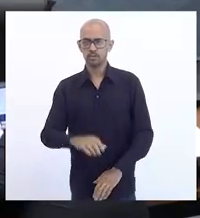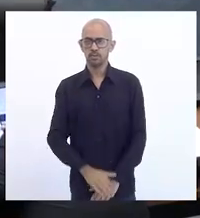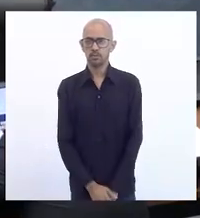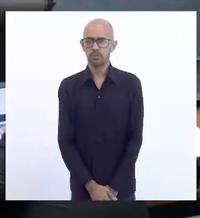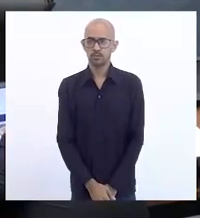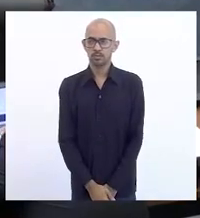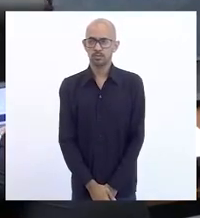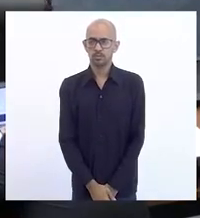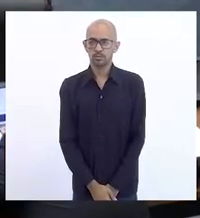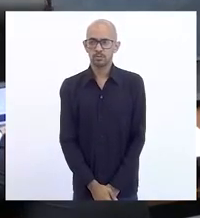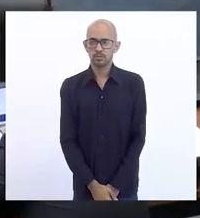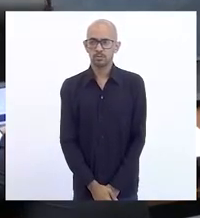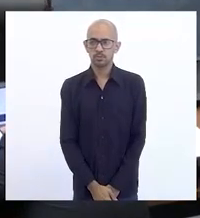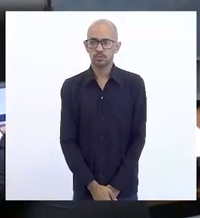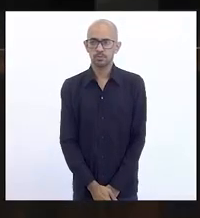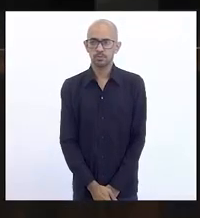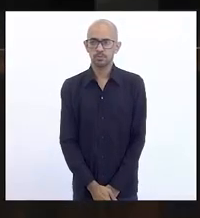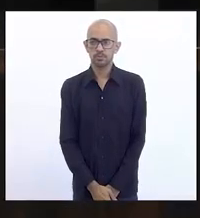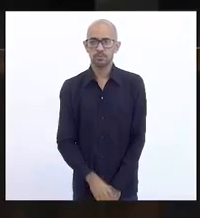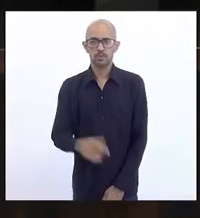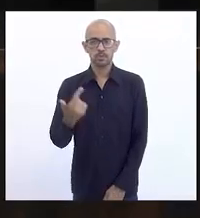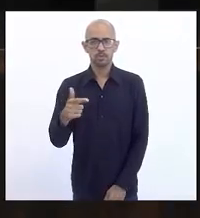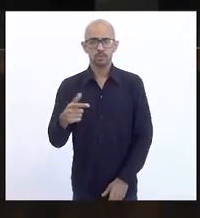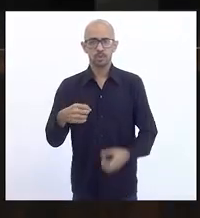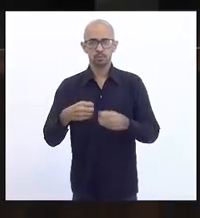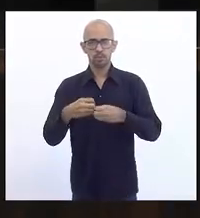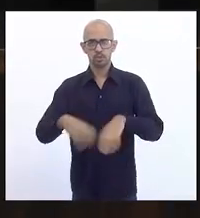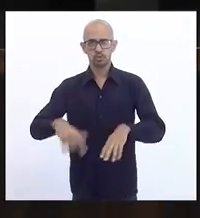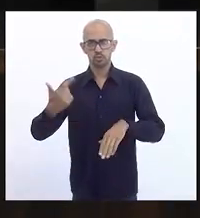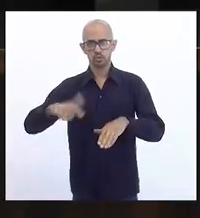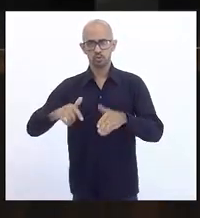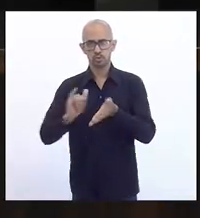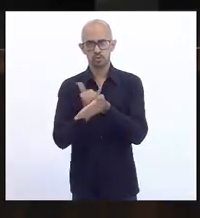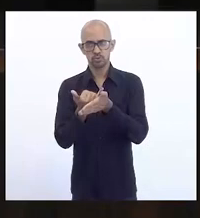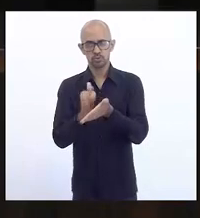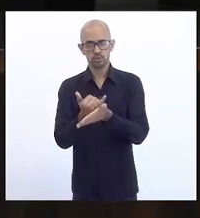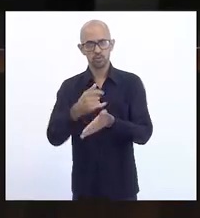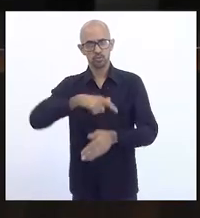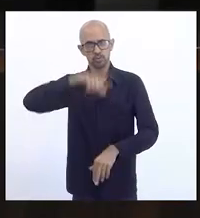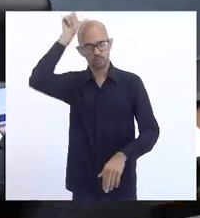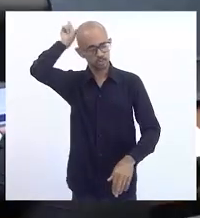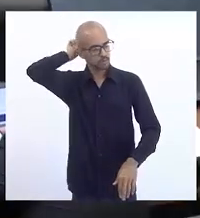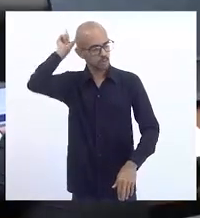Flávio. Sem prejuízo de outras inscrições, para discutir o deputado Luiz Paulo.